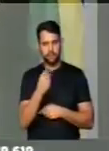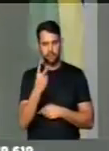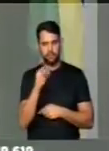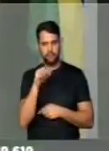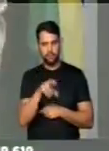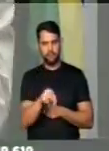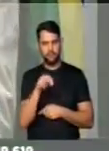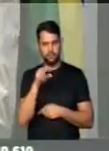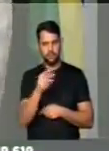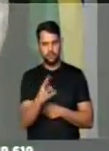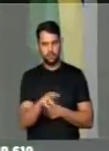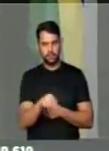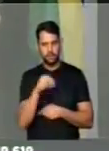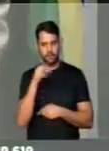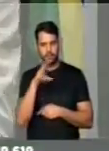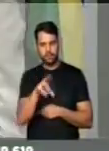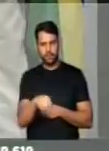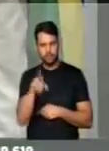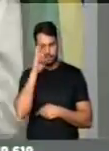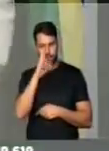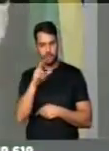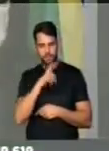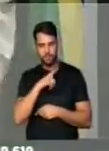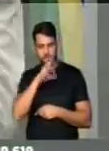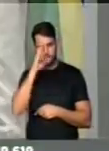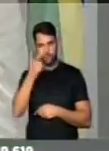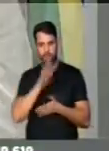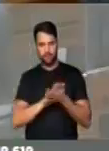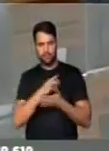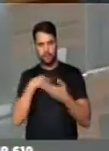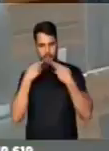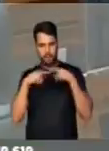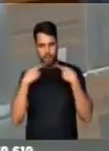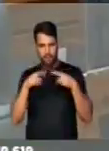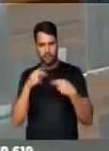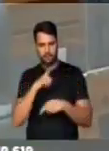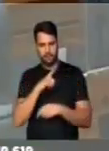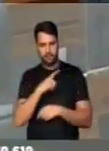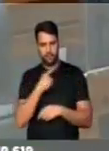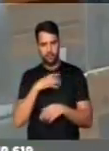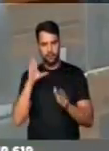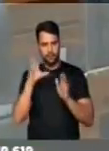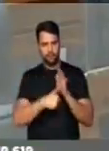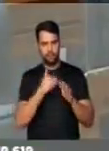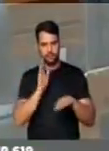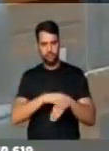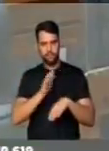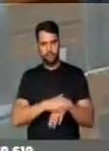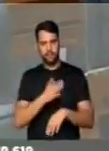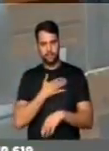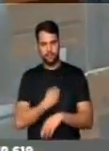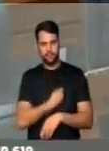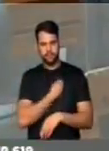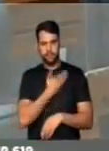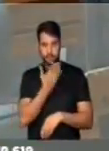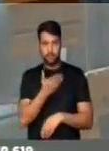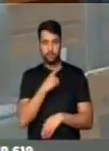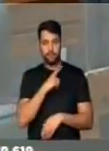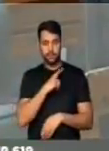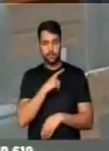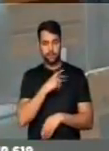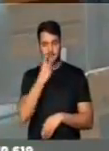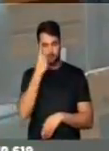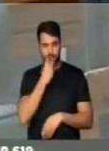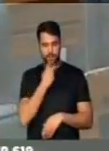uva, pego 2 e 3. E Vossa Excelência, e o senhor não reclama. É sinal de que o senhor está roubando muito mais do que eu. E eu